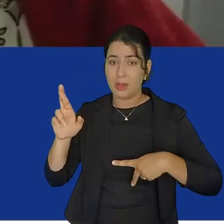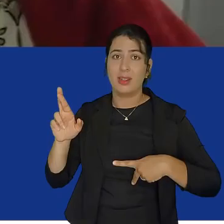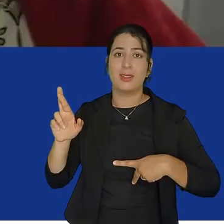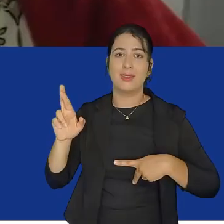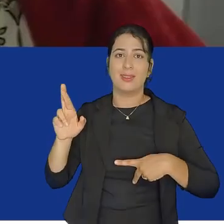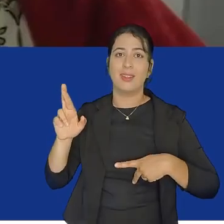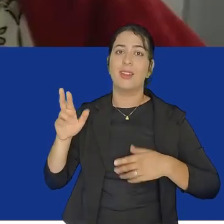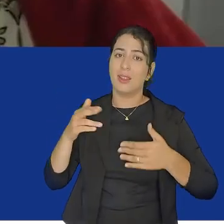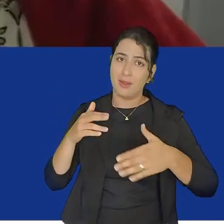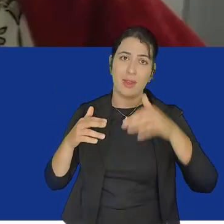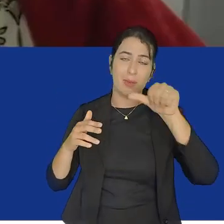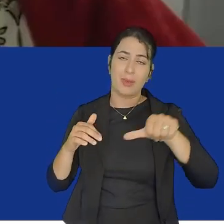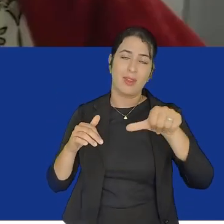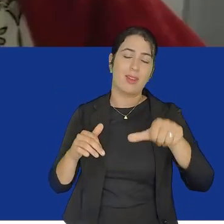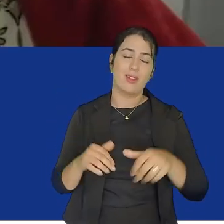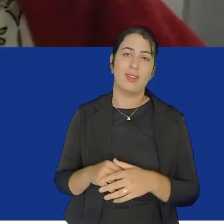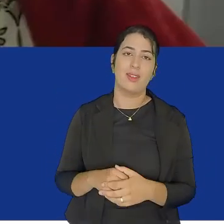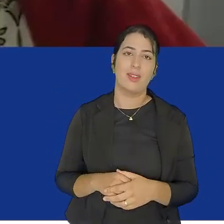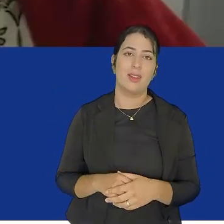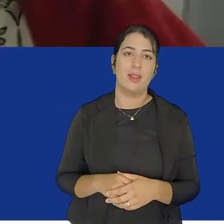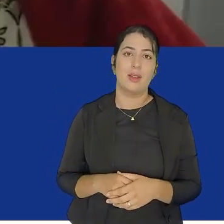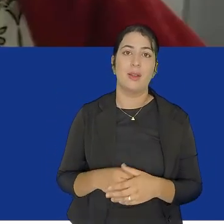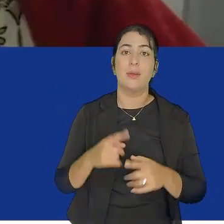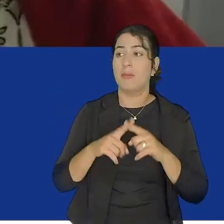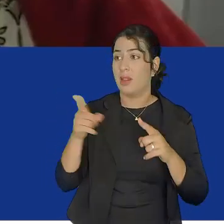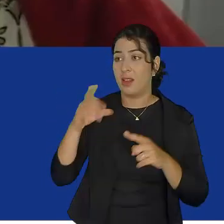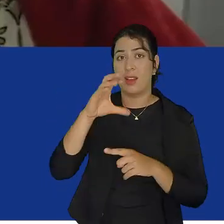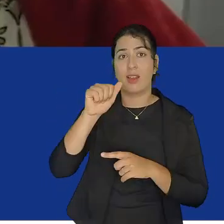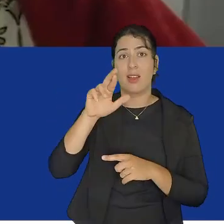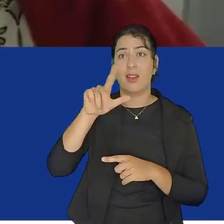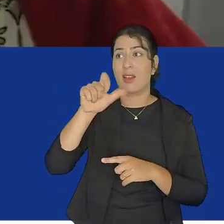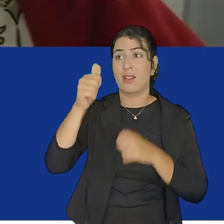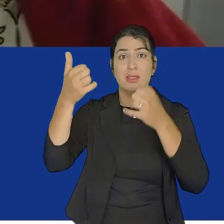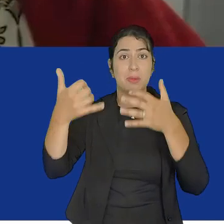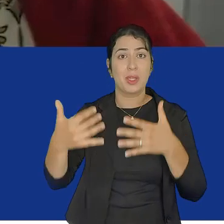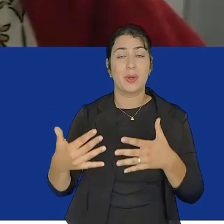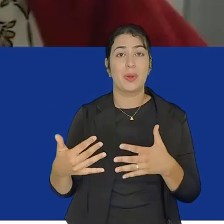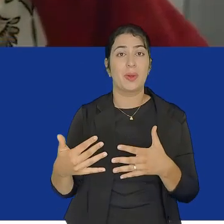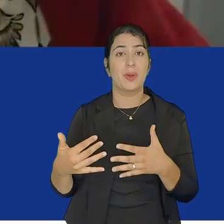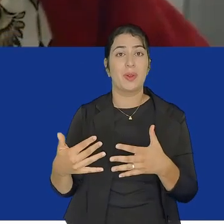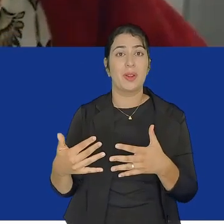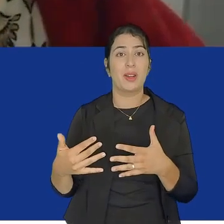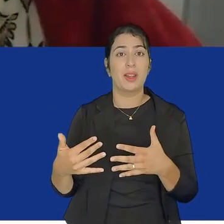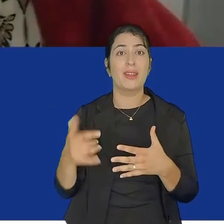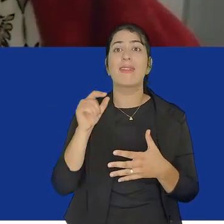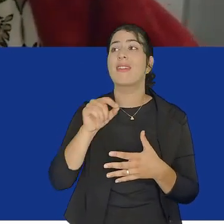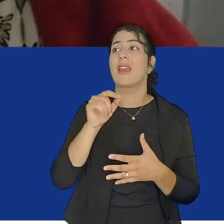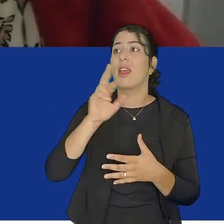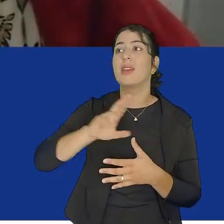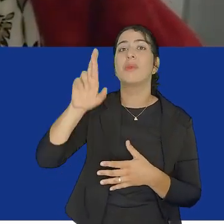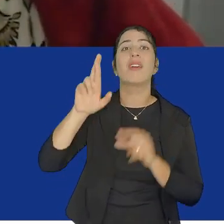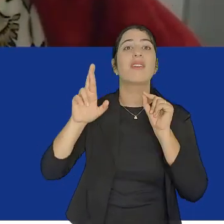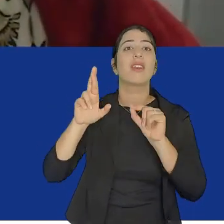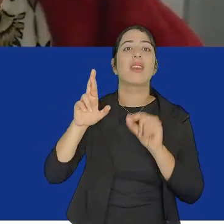que o que a gente vê é o caminho que a Carla trouxe muito bem, que é quem que se torna líder muitas vezes? É aquele